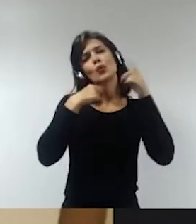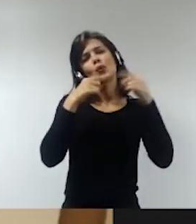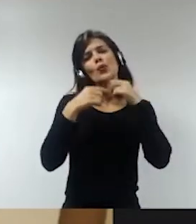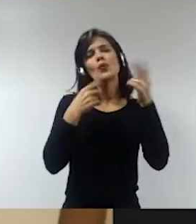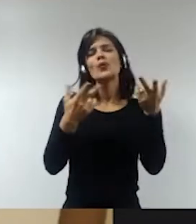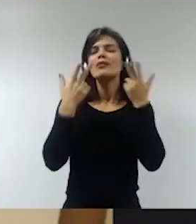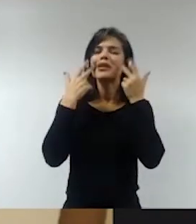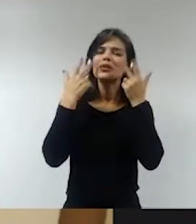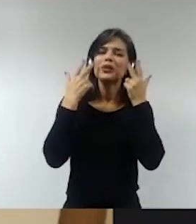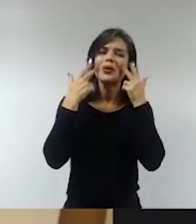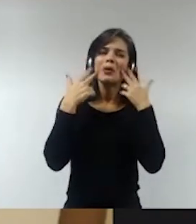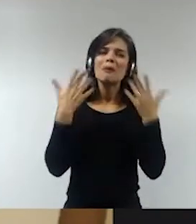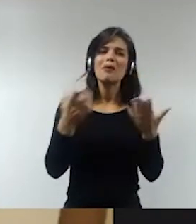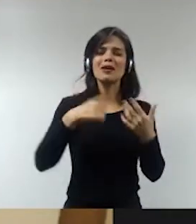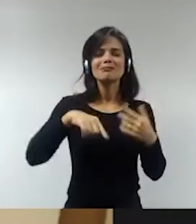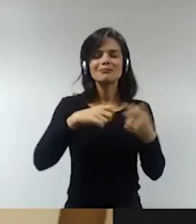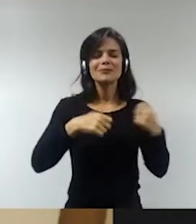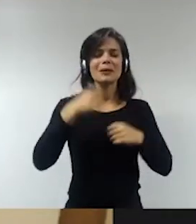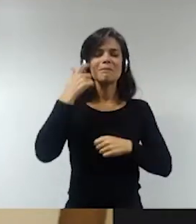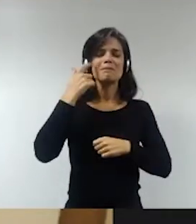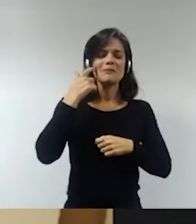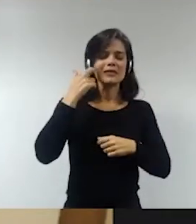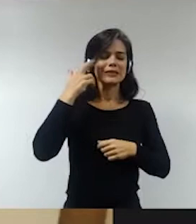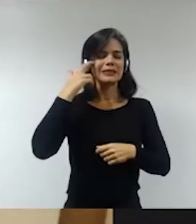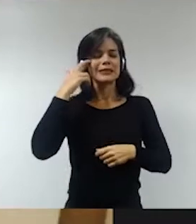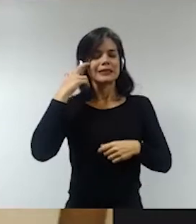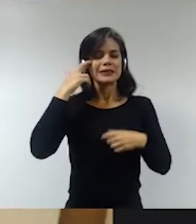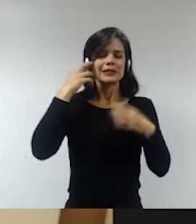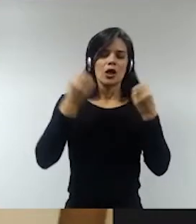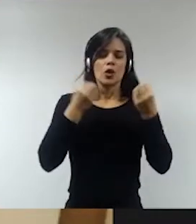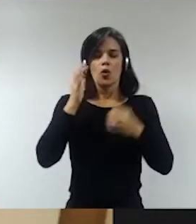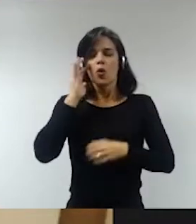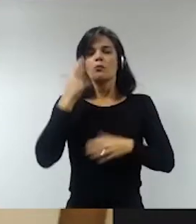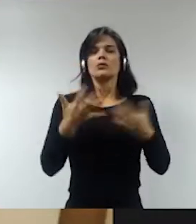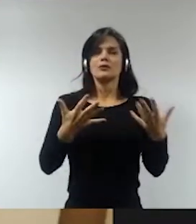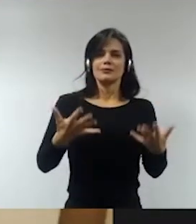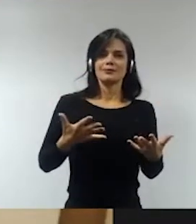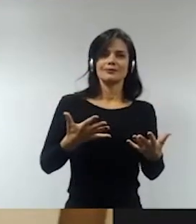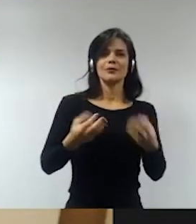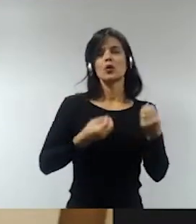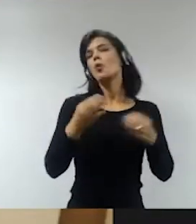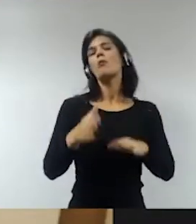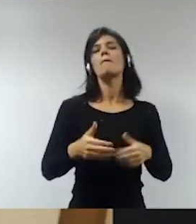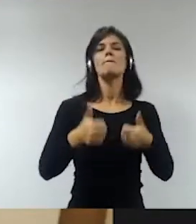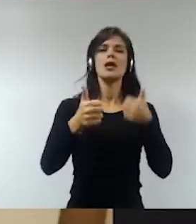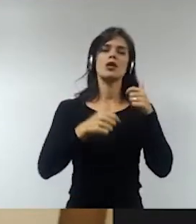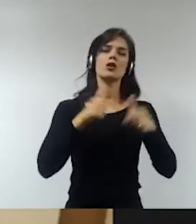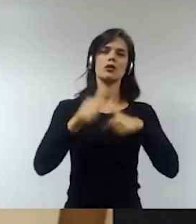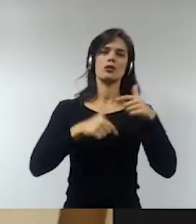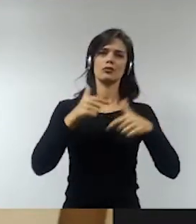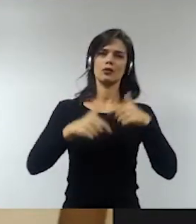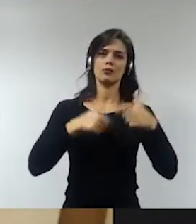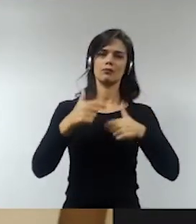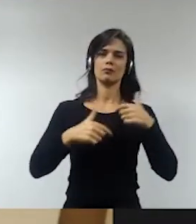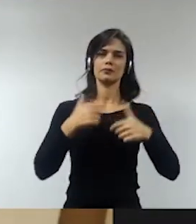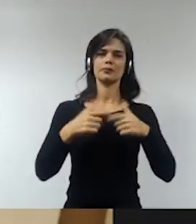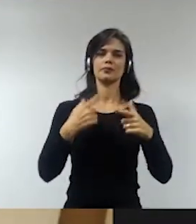coisas acontecem e que a gente tem que sempre pensar e refletir como estar sempre melhorando, porque eu acho